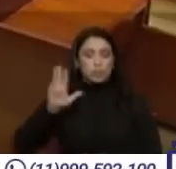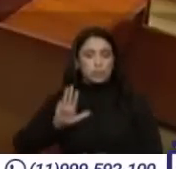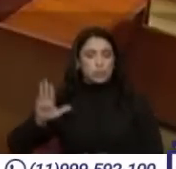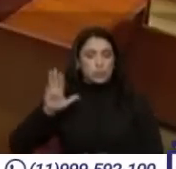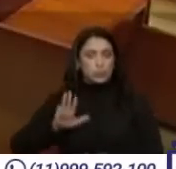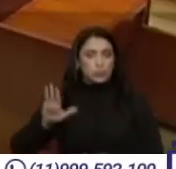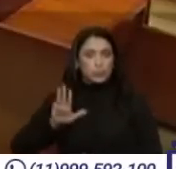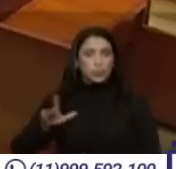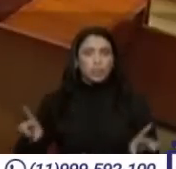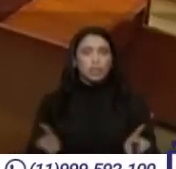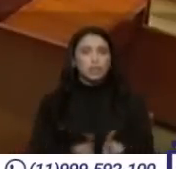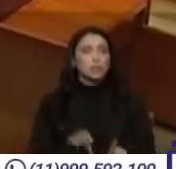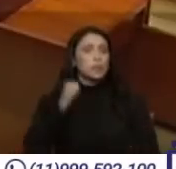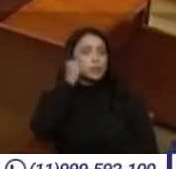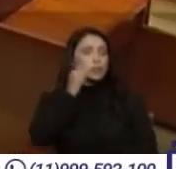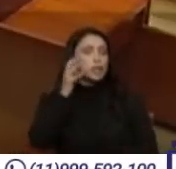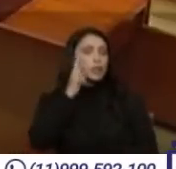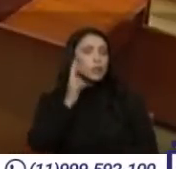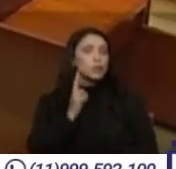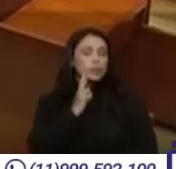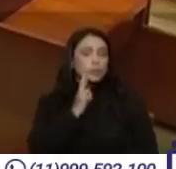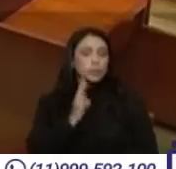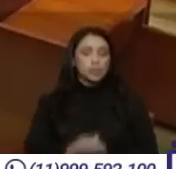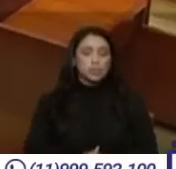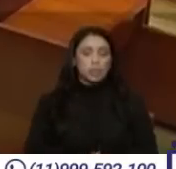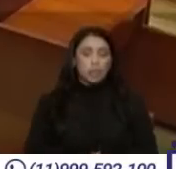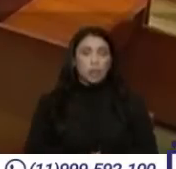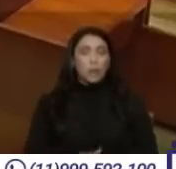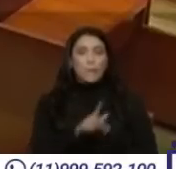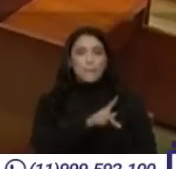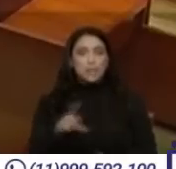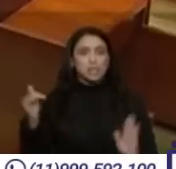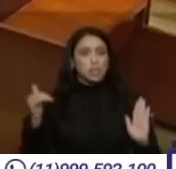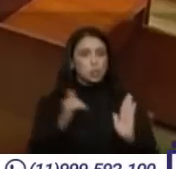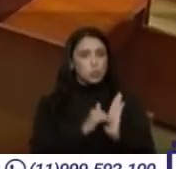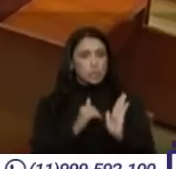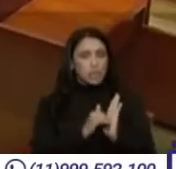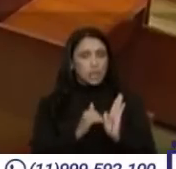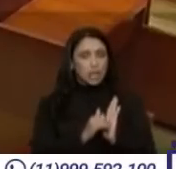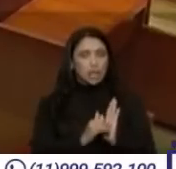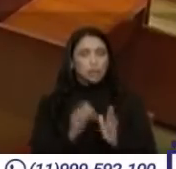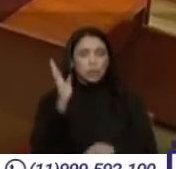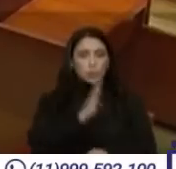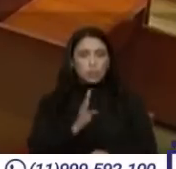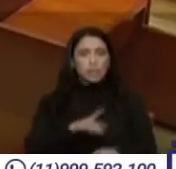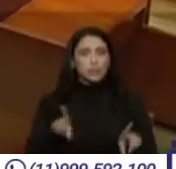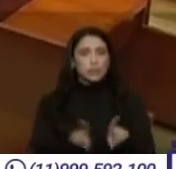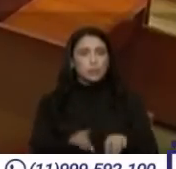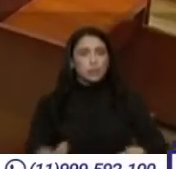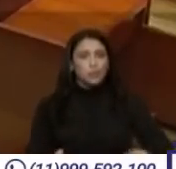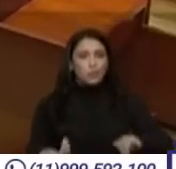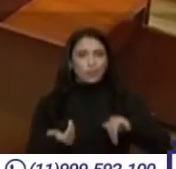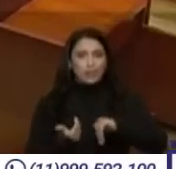Silva, e do senador Rodrigo Pacheco, eminente presidente do Senado da República e do Congresso